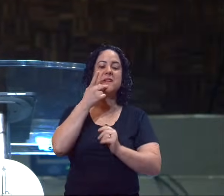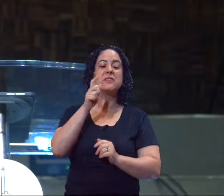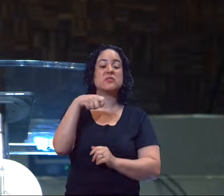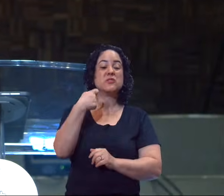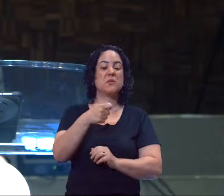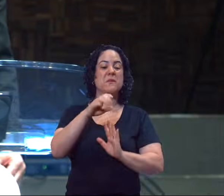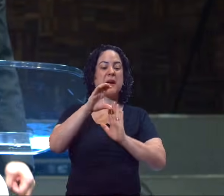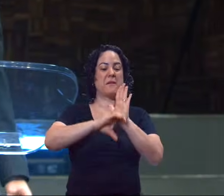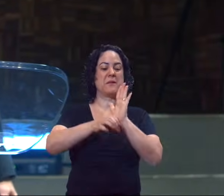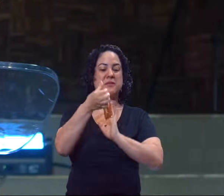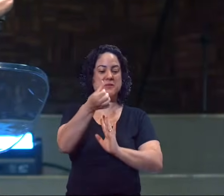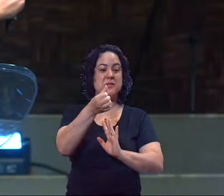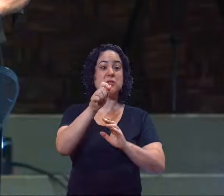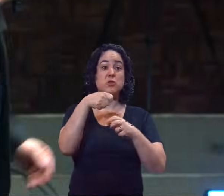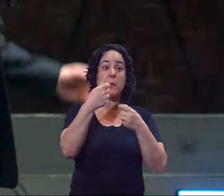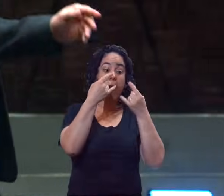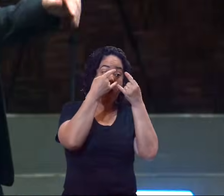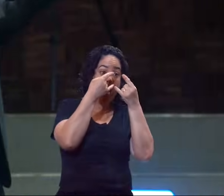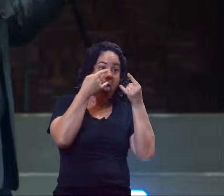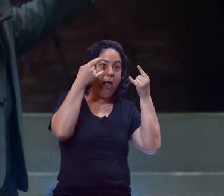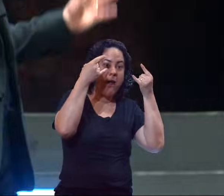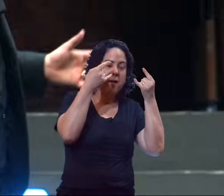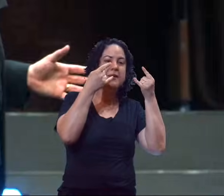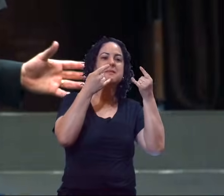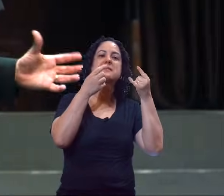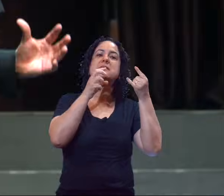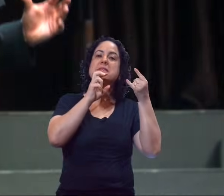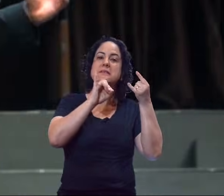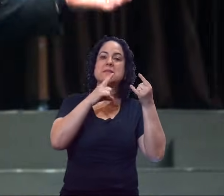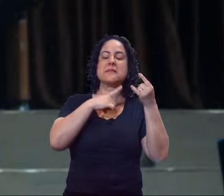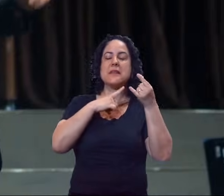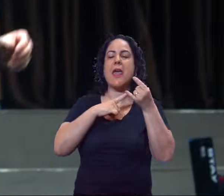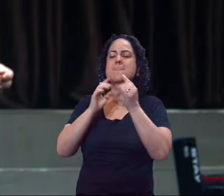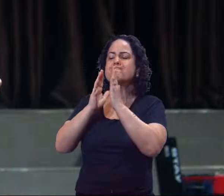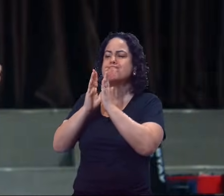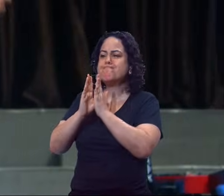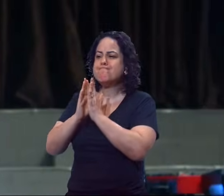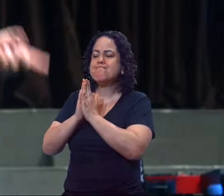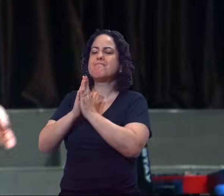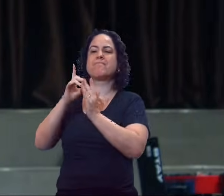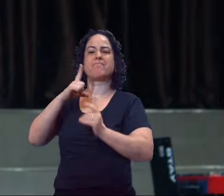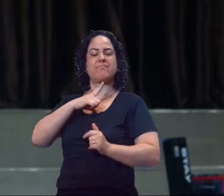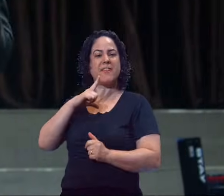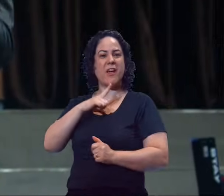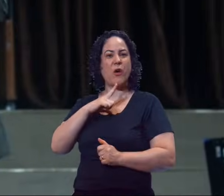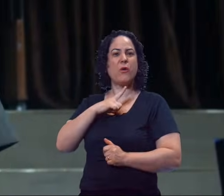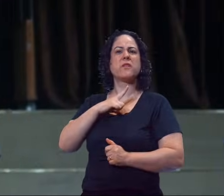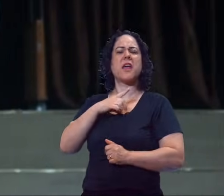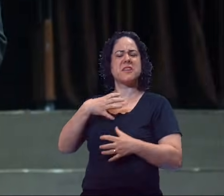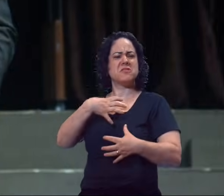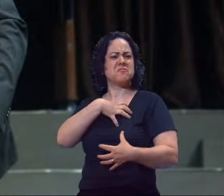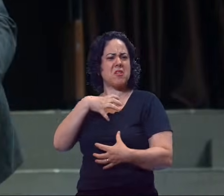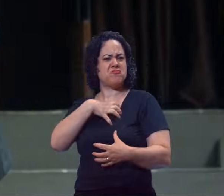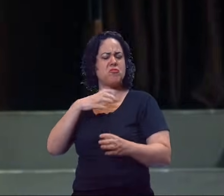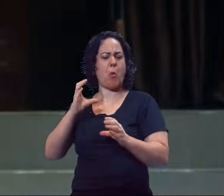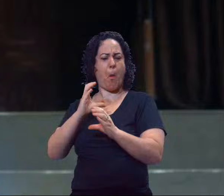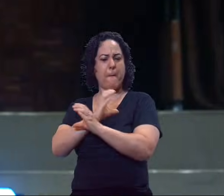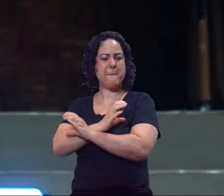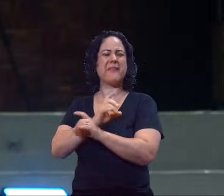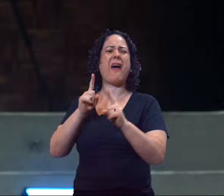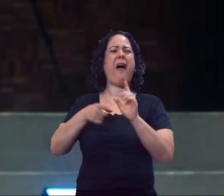ganância. Ele vai falar que a piedade com contentamento é grande fonte de lucro. E aí ele está falando, homem de Deus, antes de